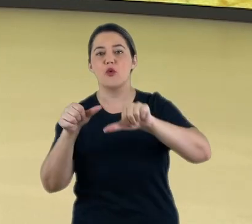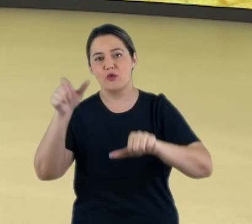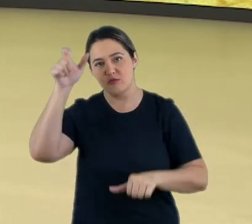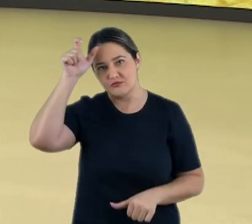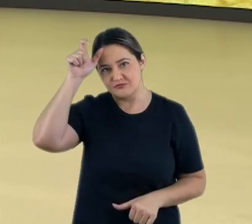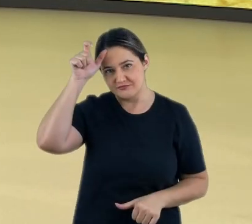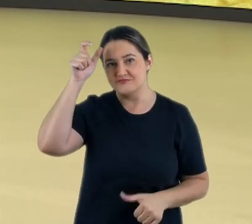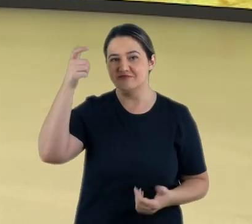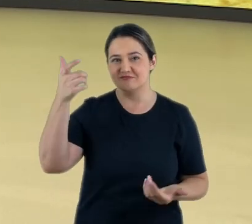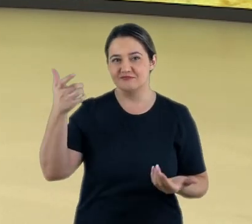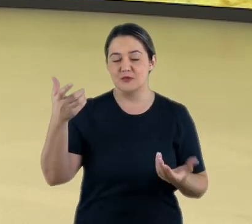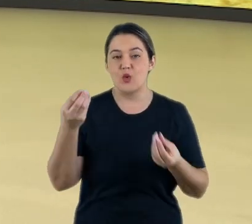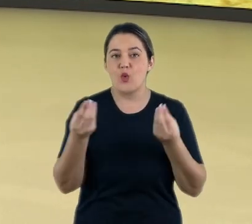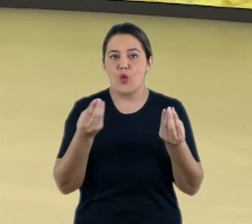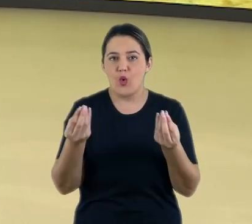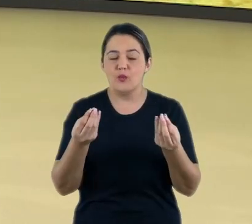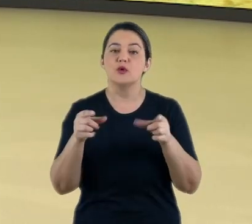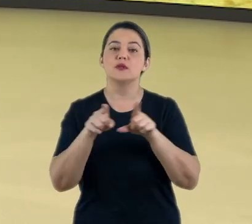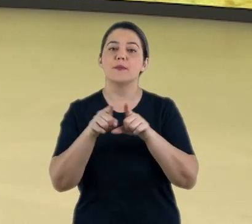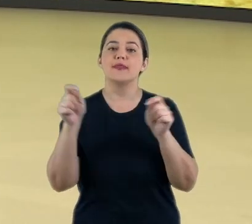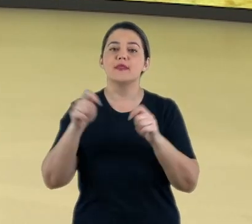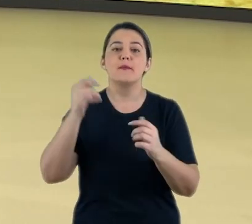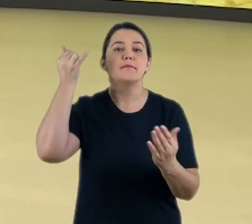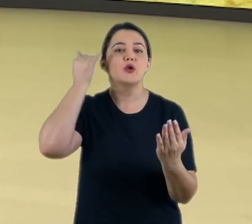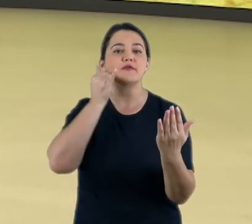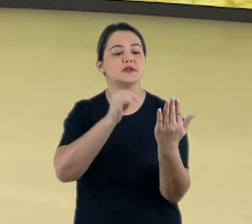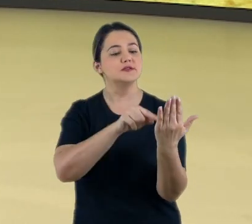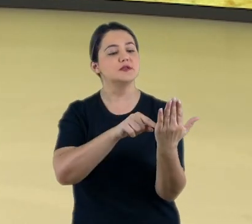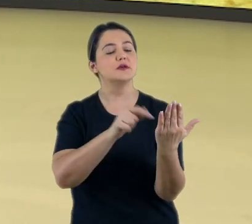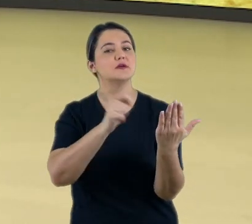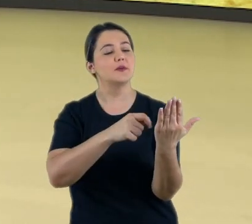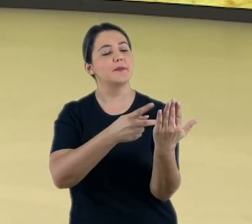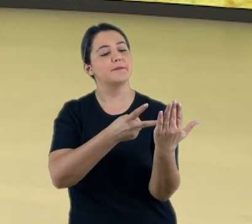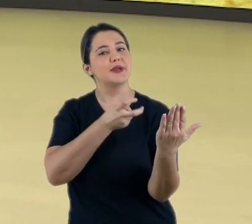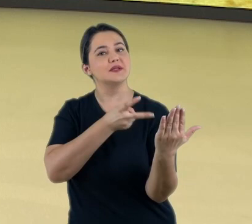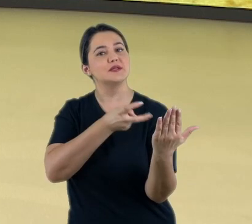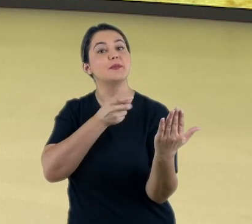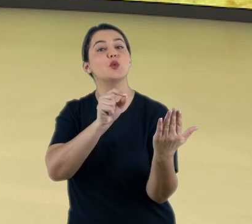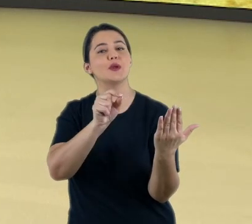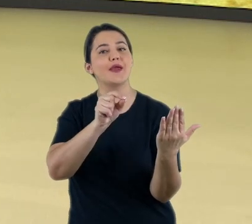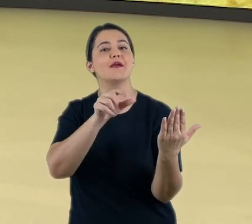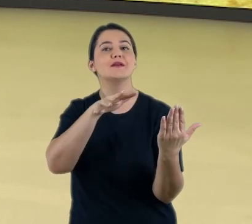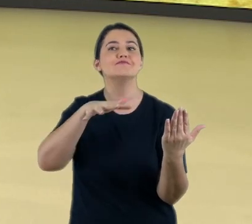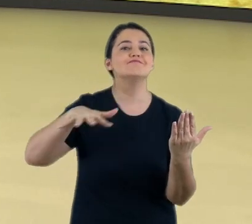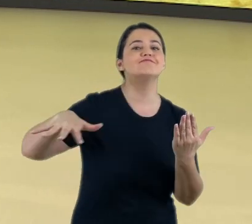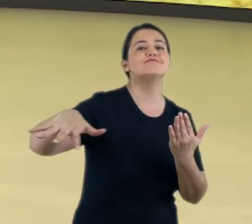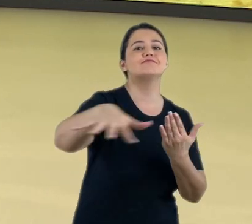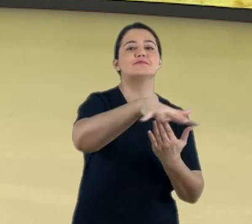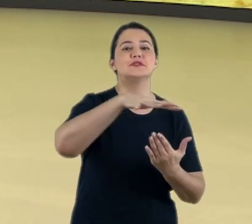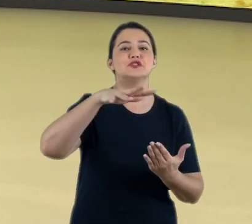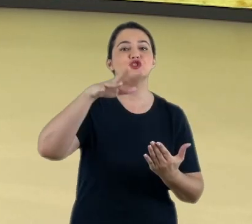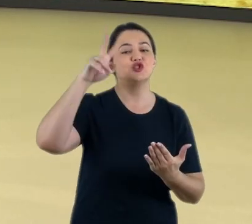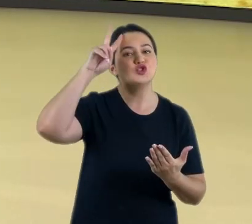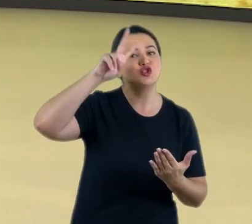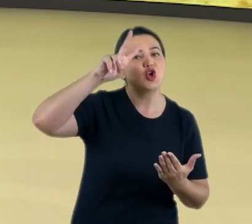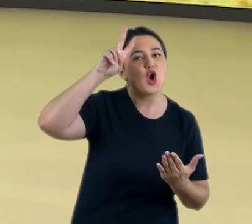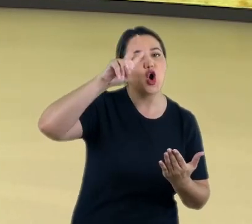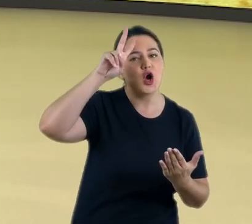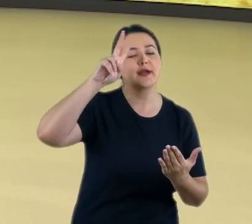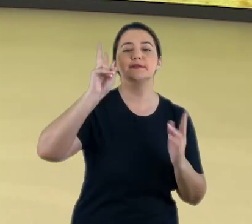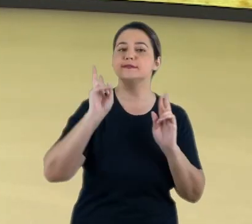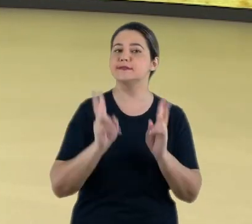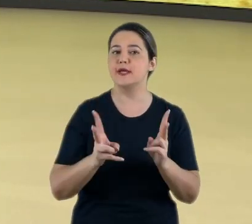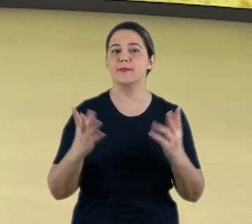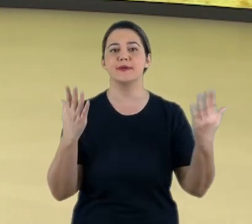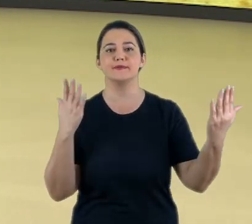como nós podemos, através da lição profética ou da visão profética, ter uma cosmovisão da história que mostra